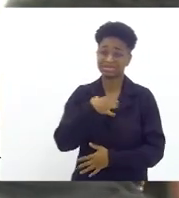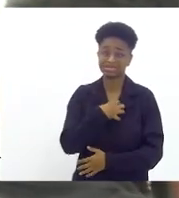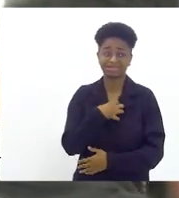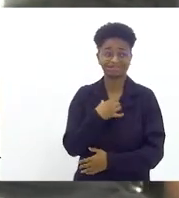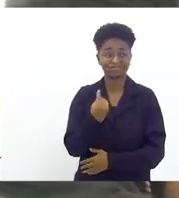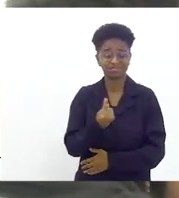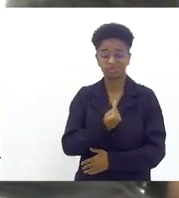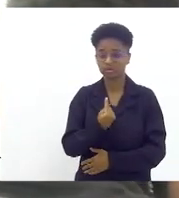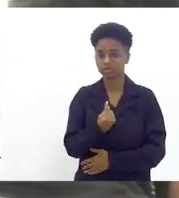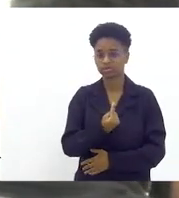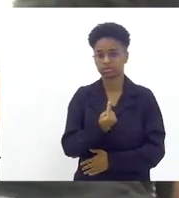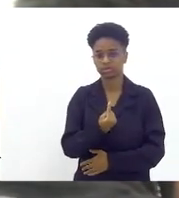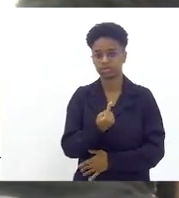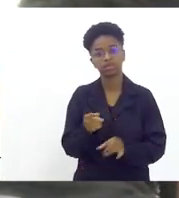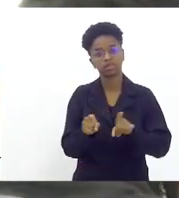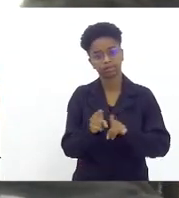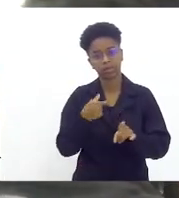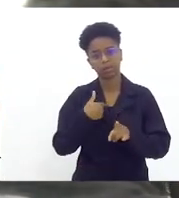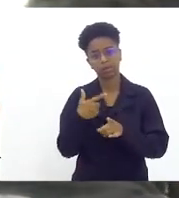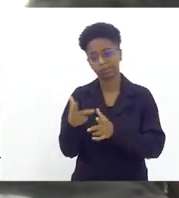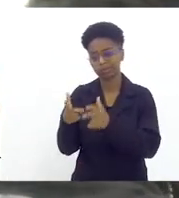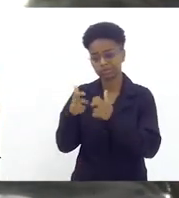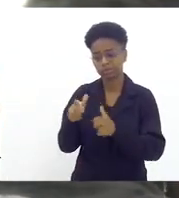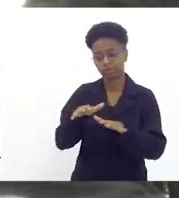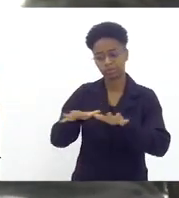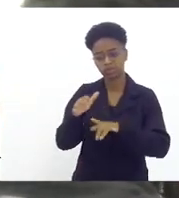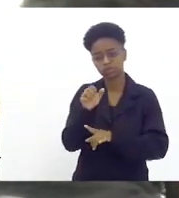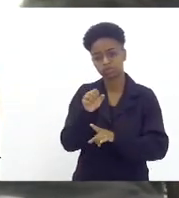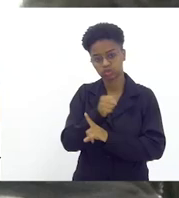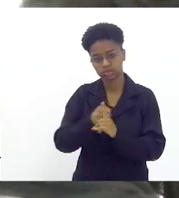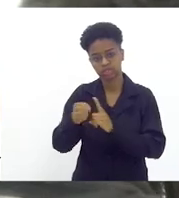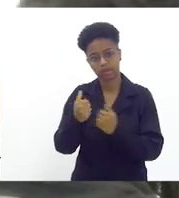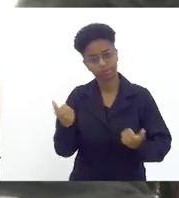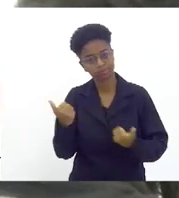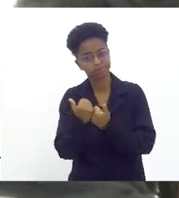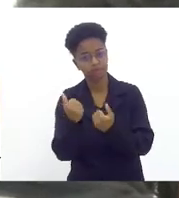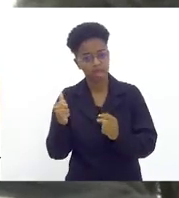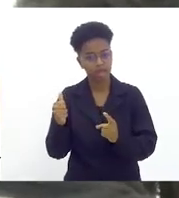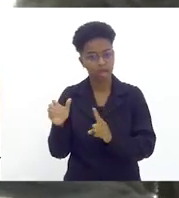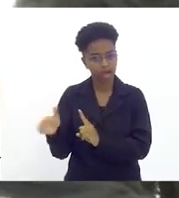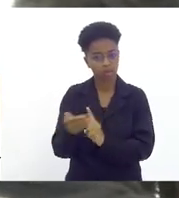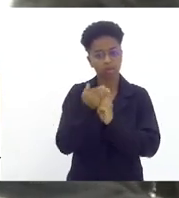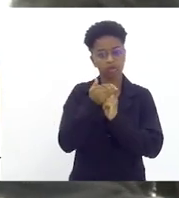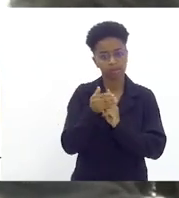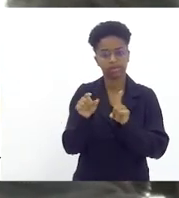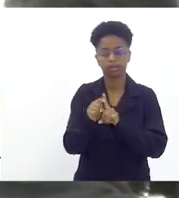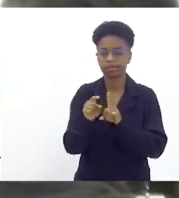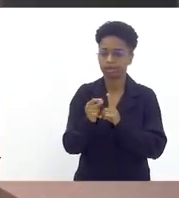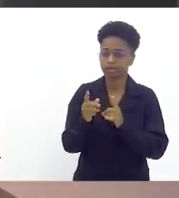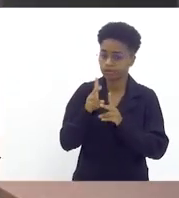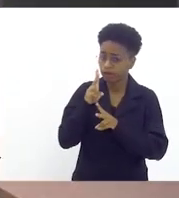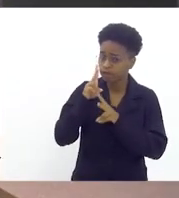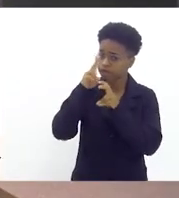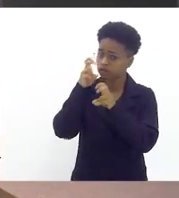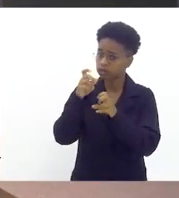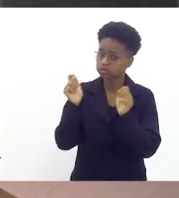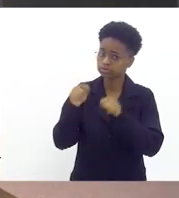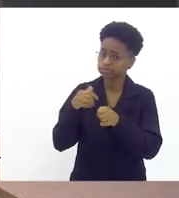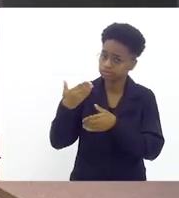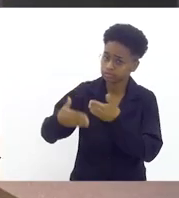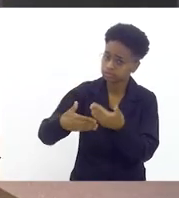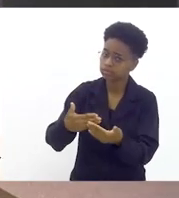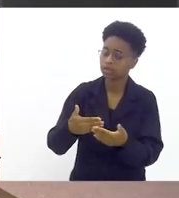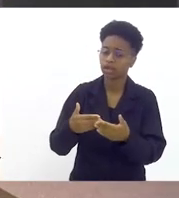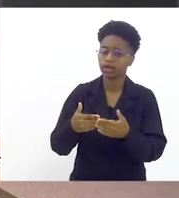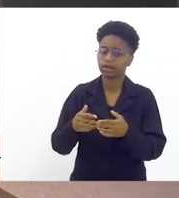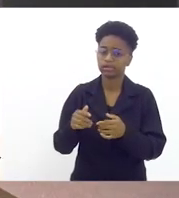totalmente sozinha. E eu via no movimento social esse lugar de acolhimento e de fortalecimento, né? Para a gente conseguir avançar e fazer, né, as